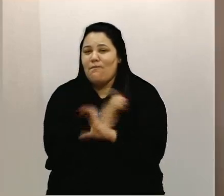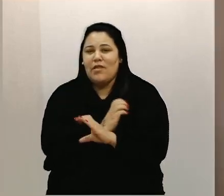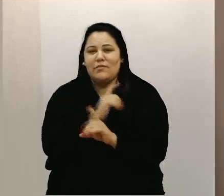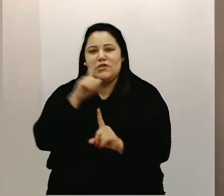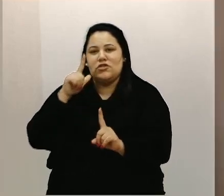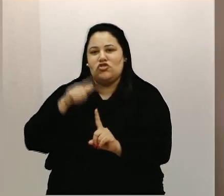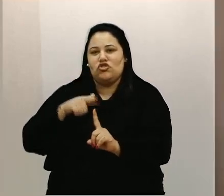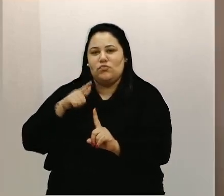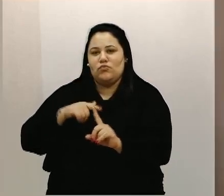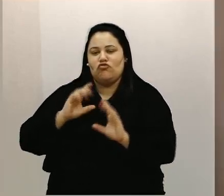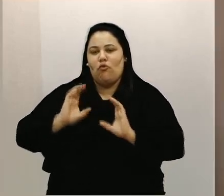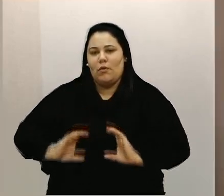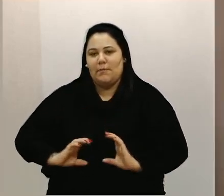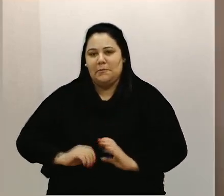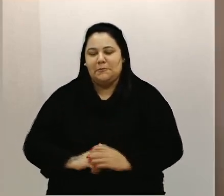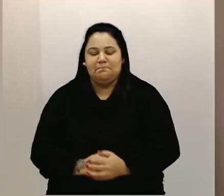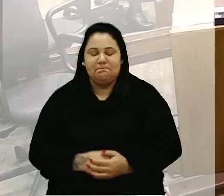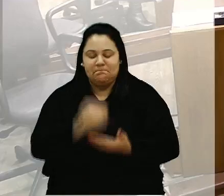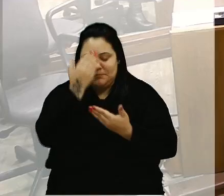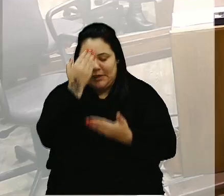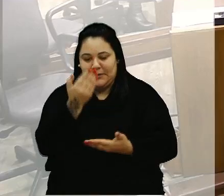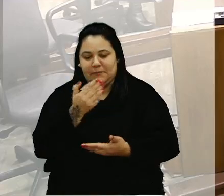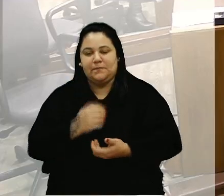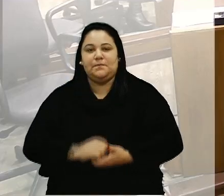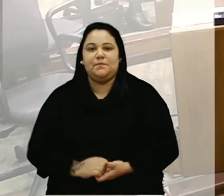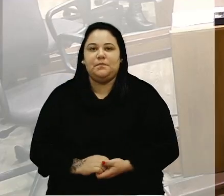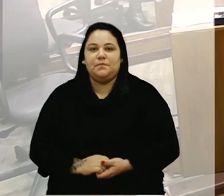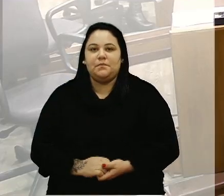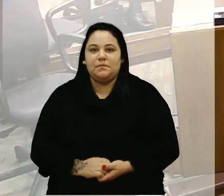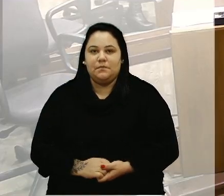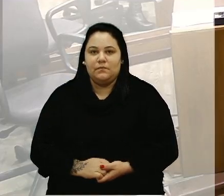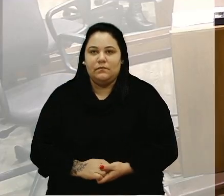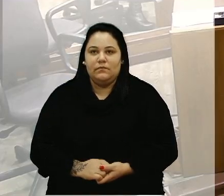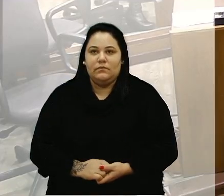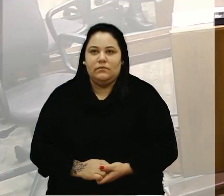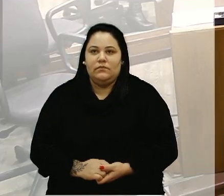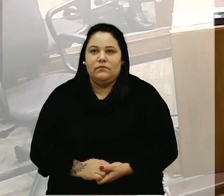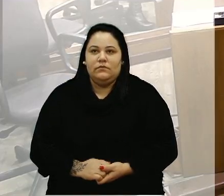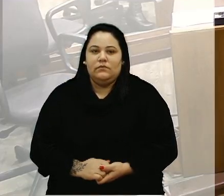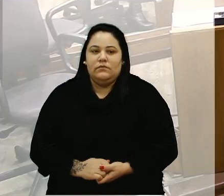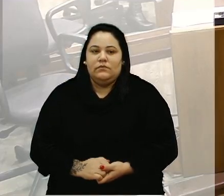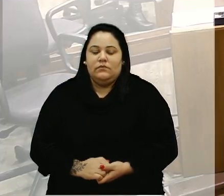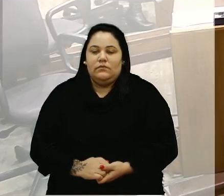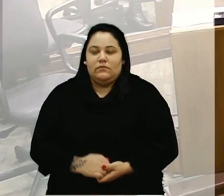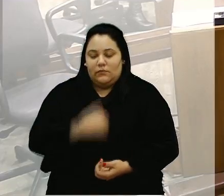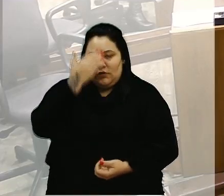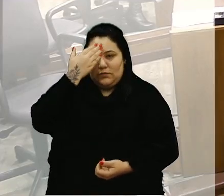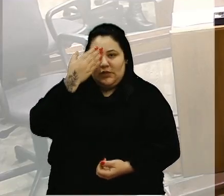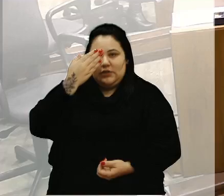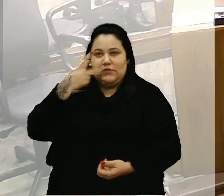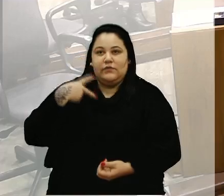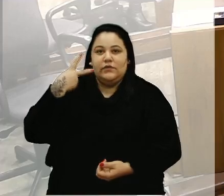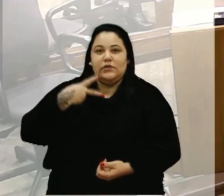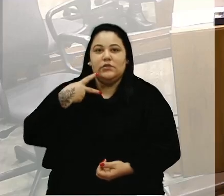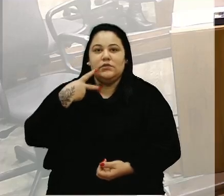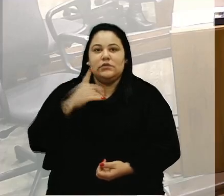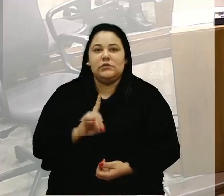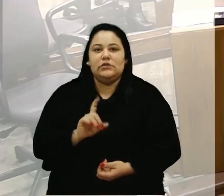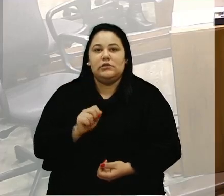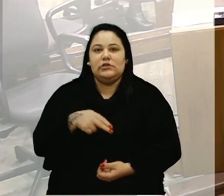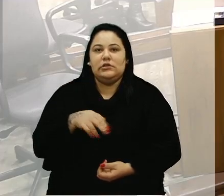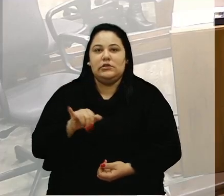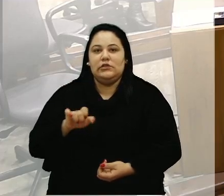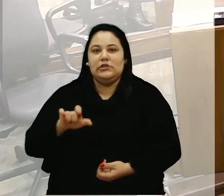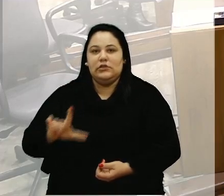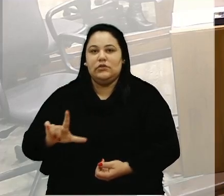de conduta. Era isso, meu muito obrigado. Sua parte, vereador Fantino. Obrigado, vereador Daniel. E eu queria